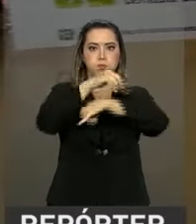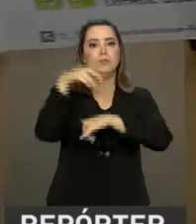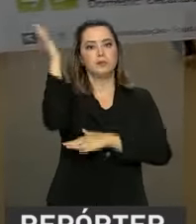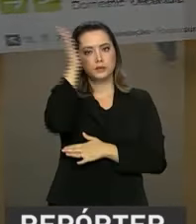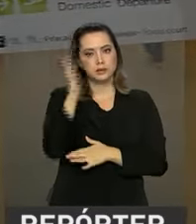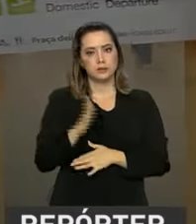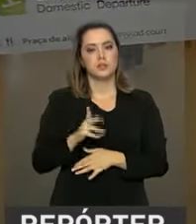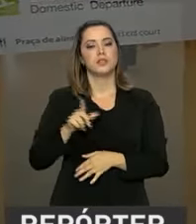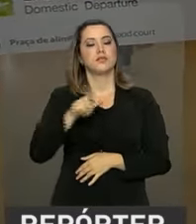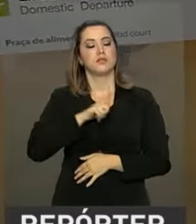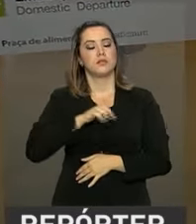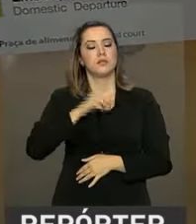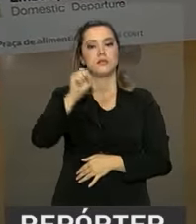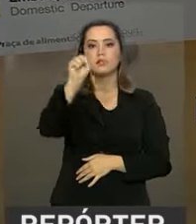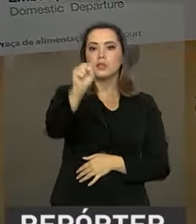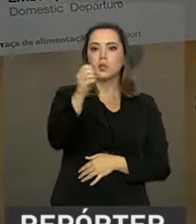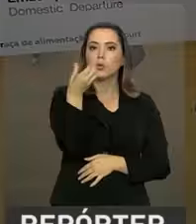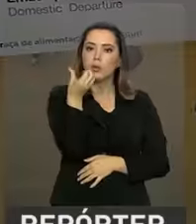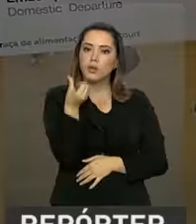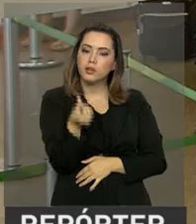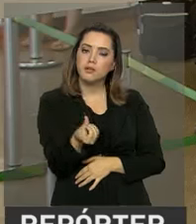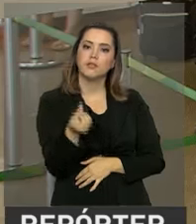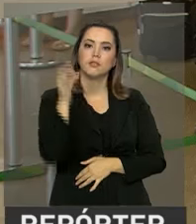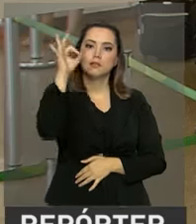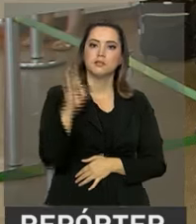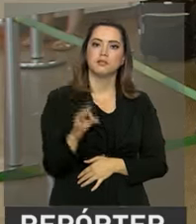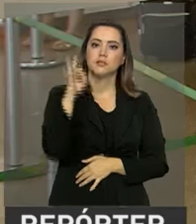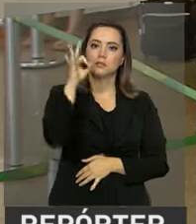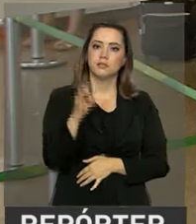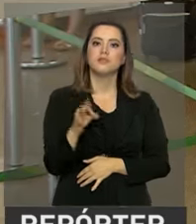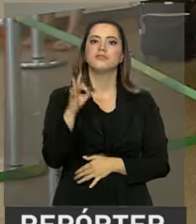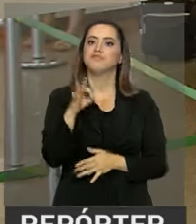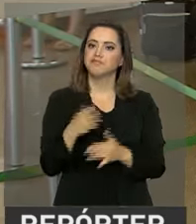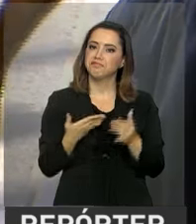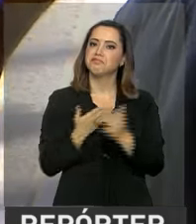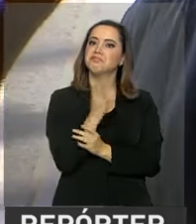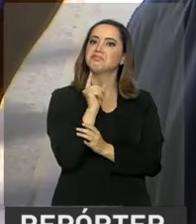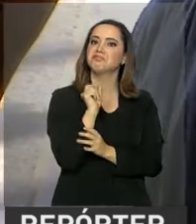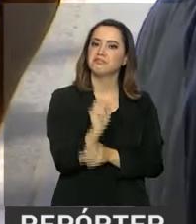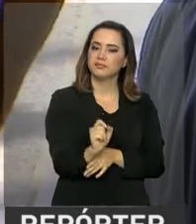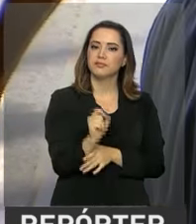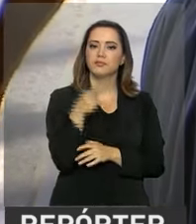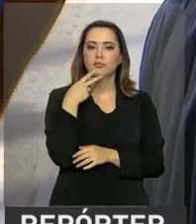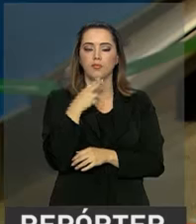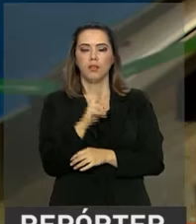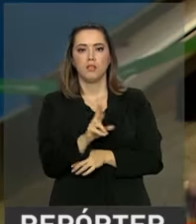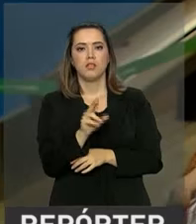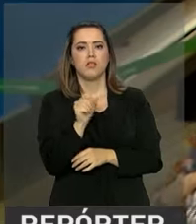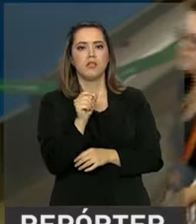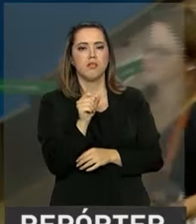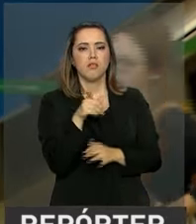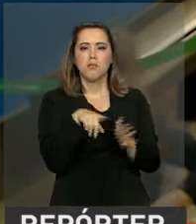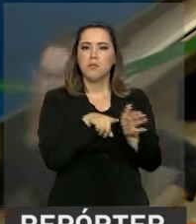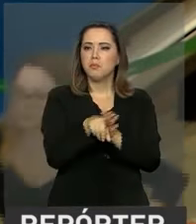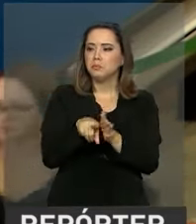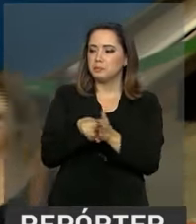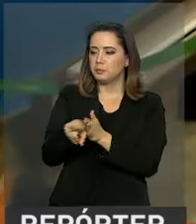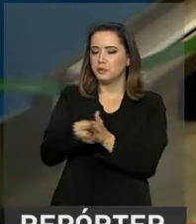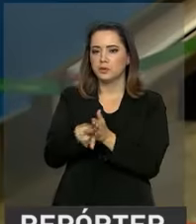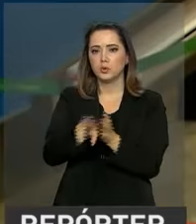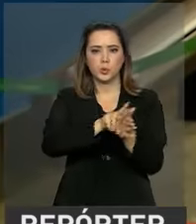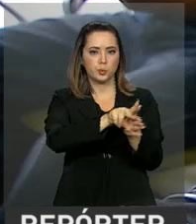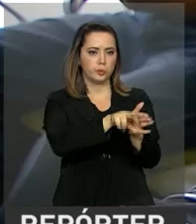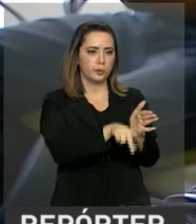têm 86% de aprovação. Para chegar a essa conclusão, o estudo levou em conta esses e muitos